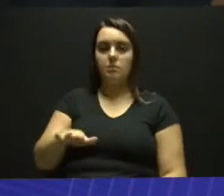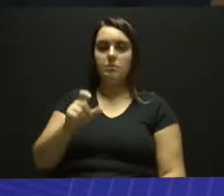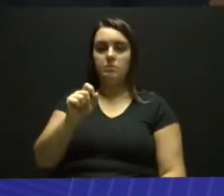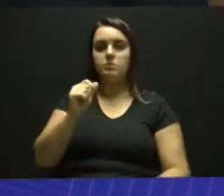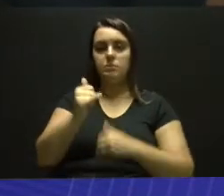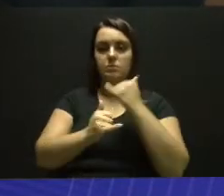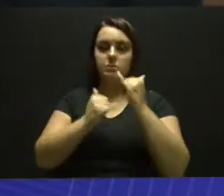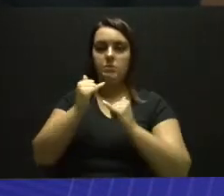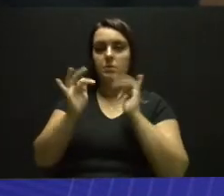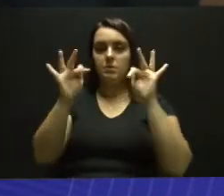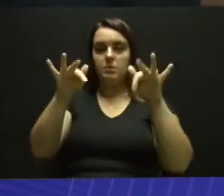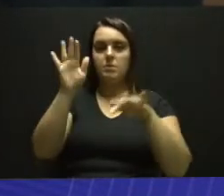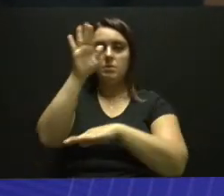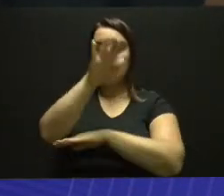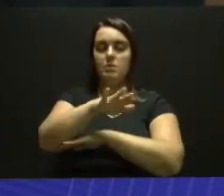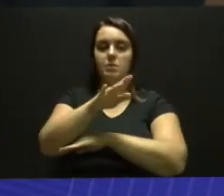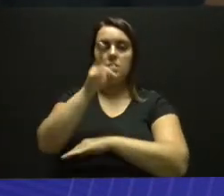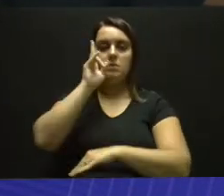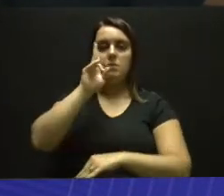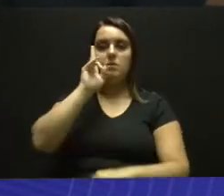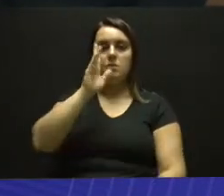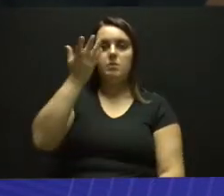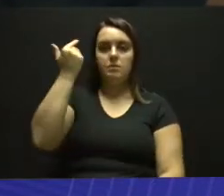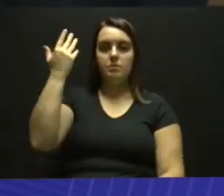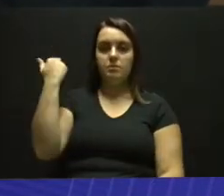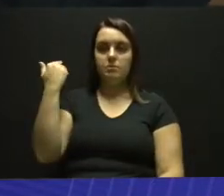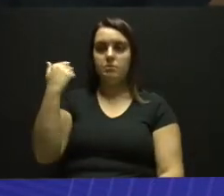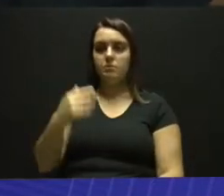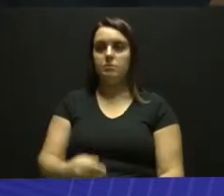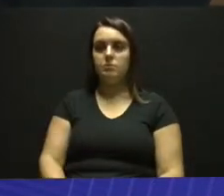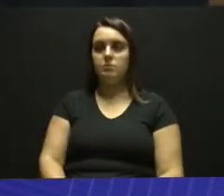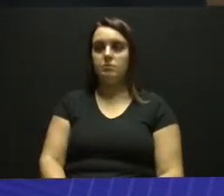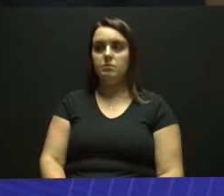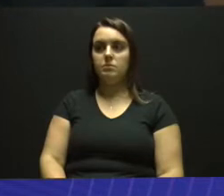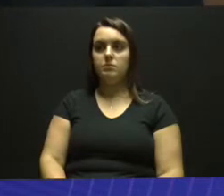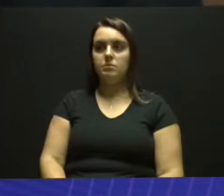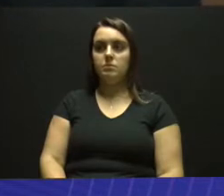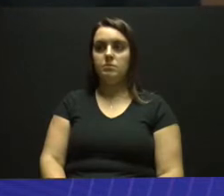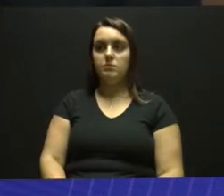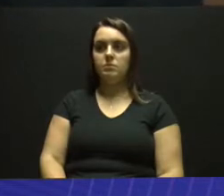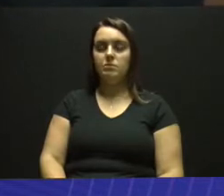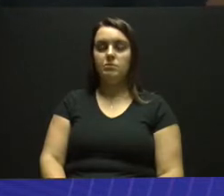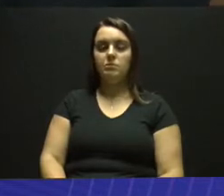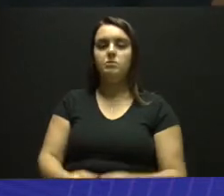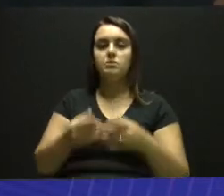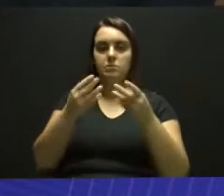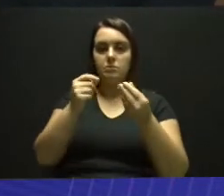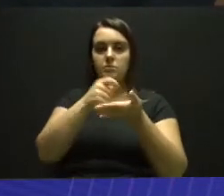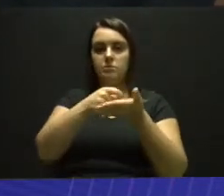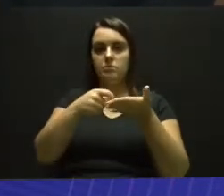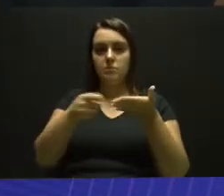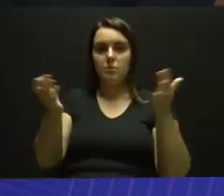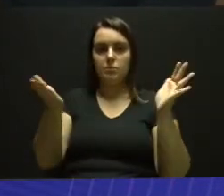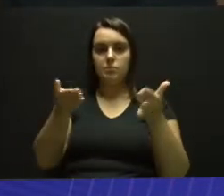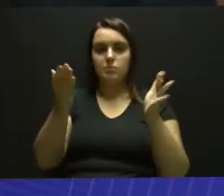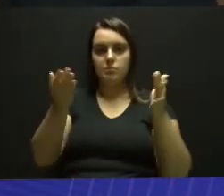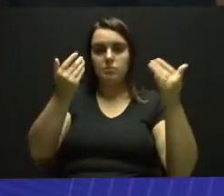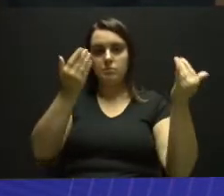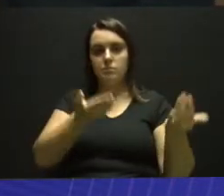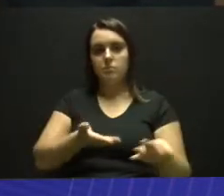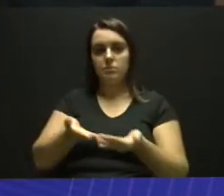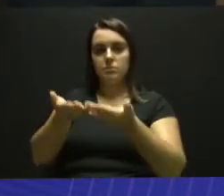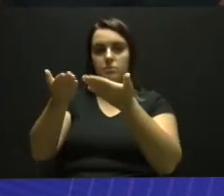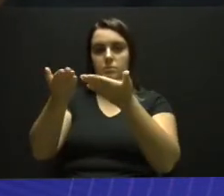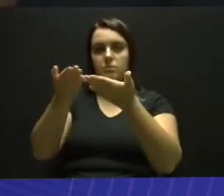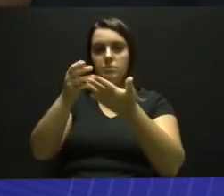no final da tarde foram as lembranças que o marcaram pelas razões descritas precisamos justa homenagem a